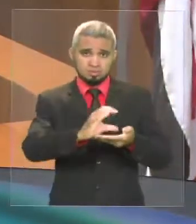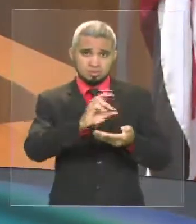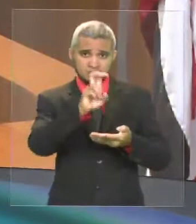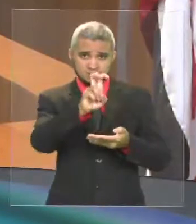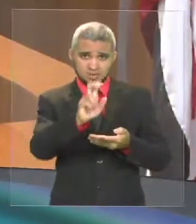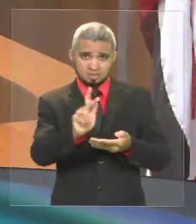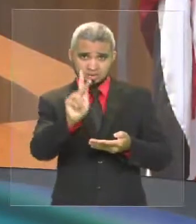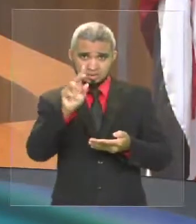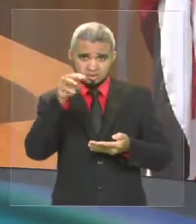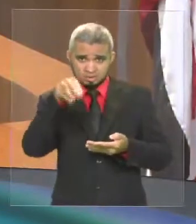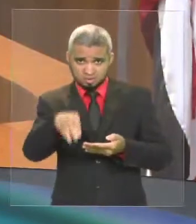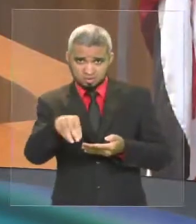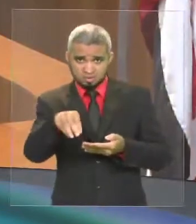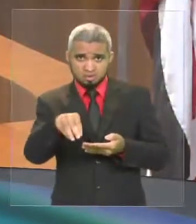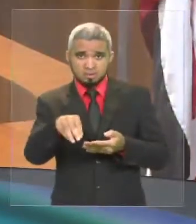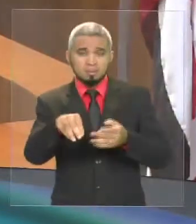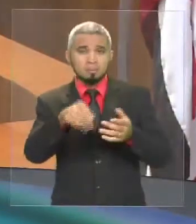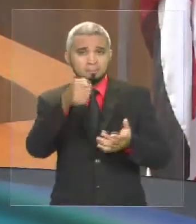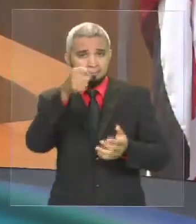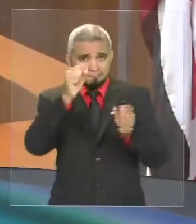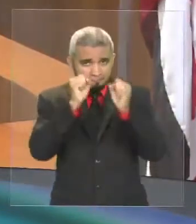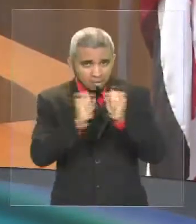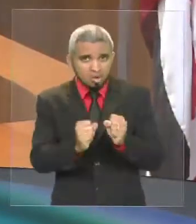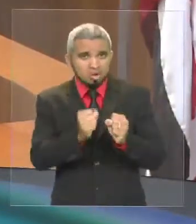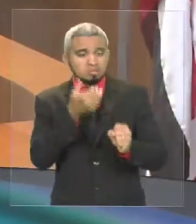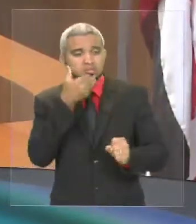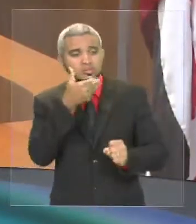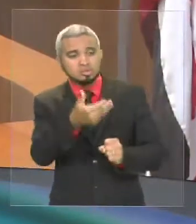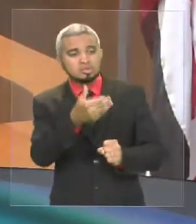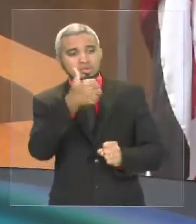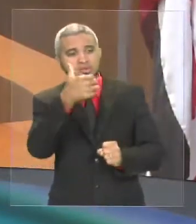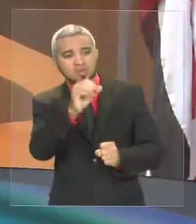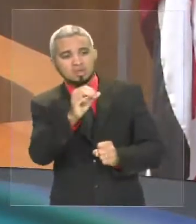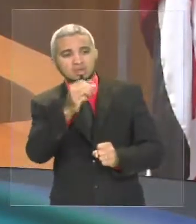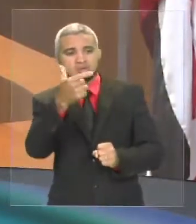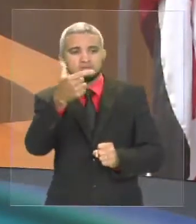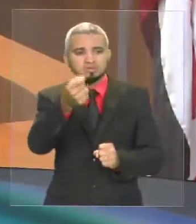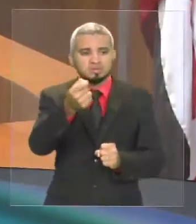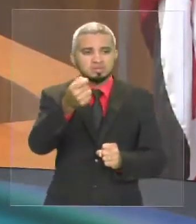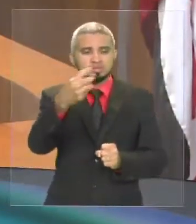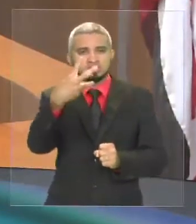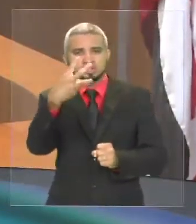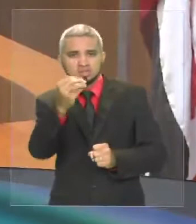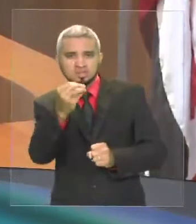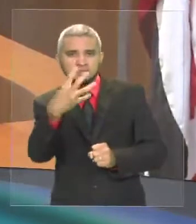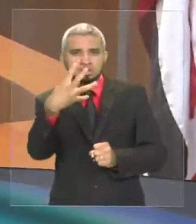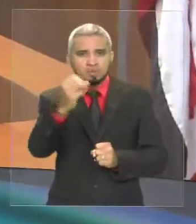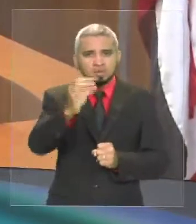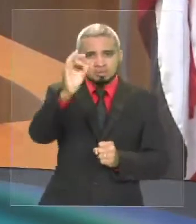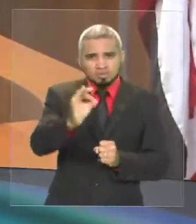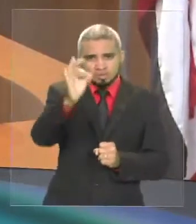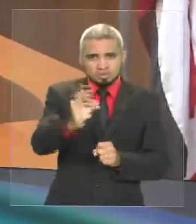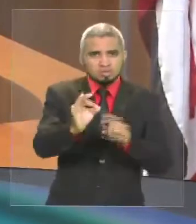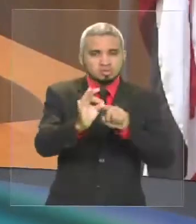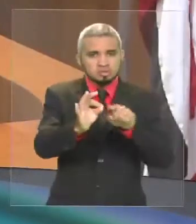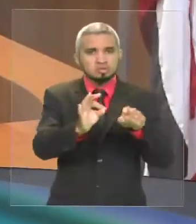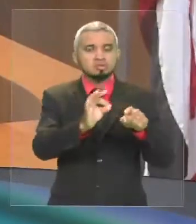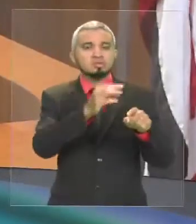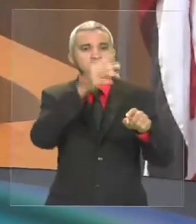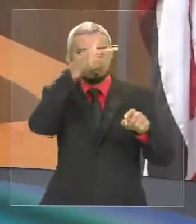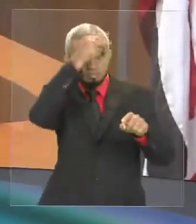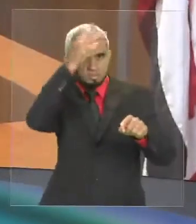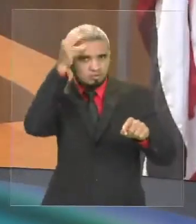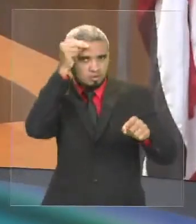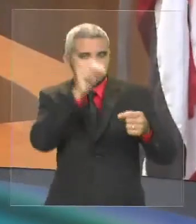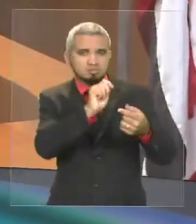pode exigir no edital que 10, 20, 30, 40, 50% seja a responsabilidade do município. E